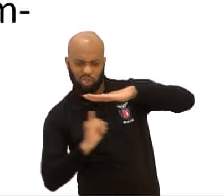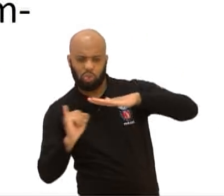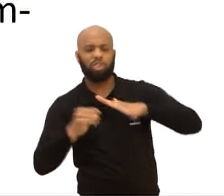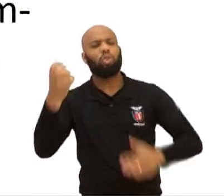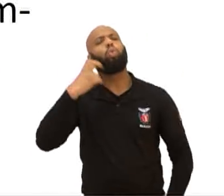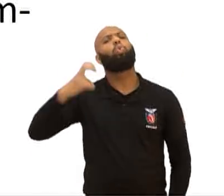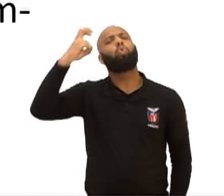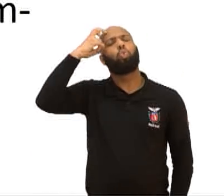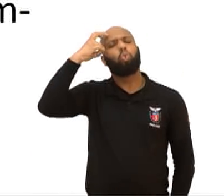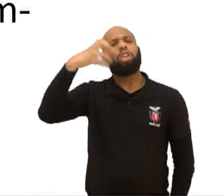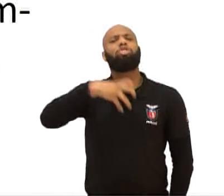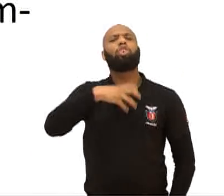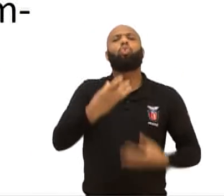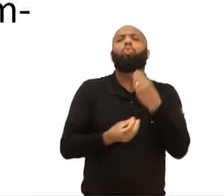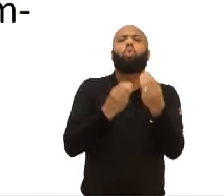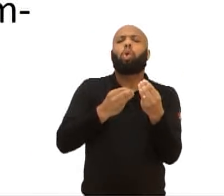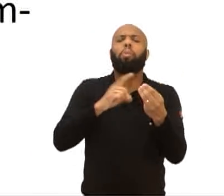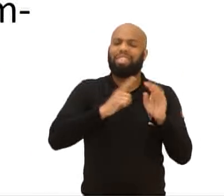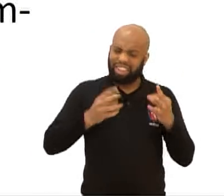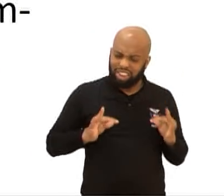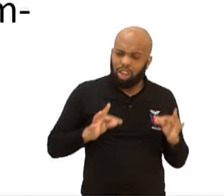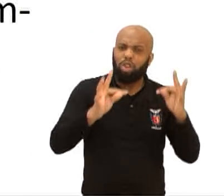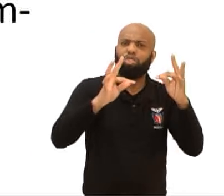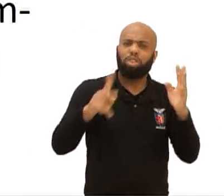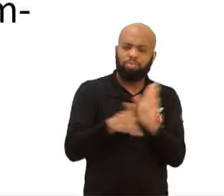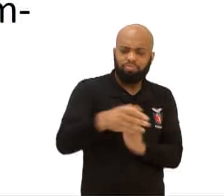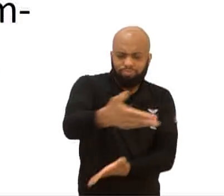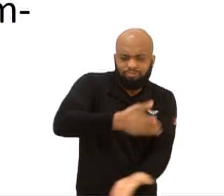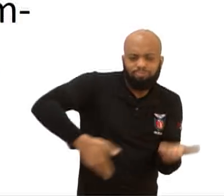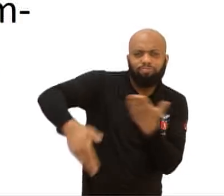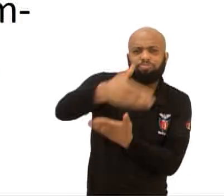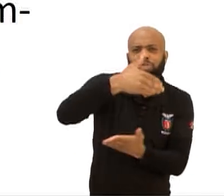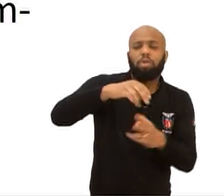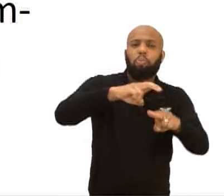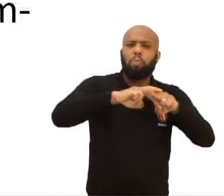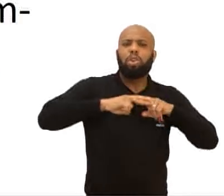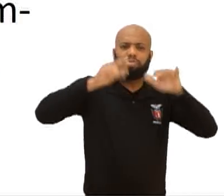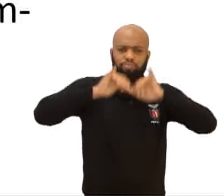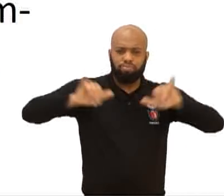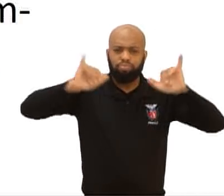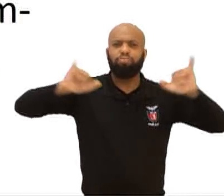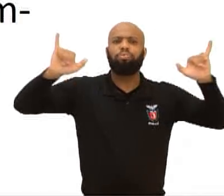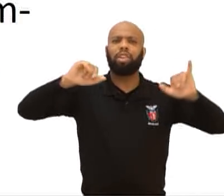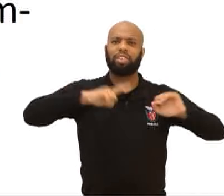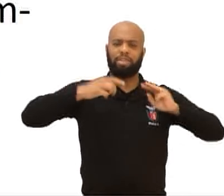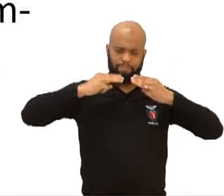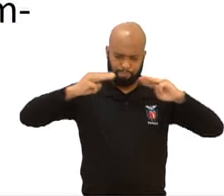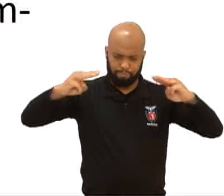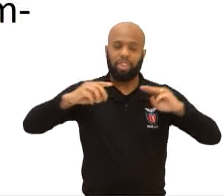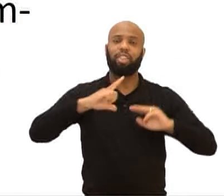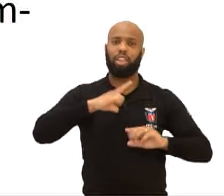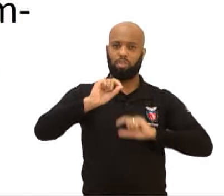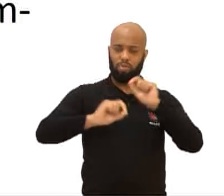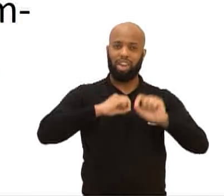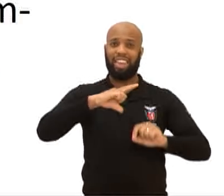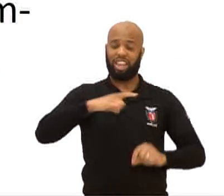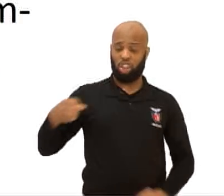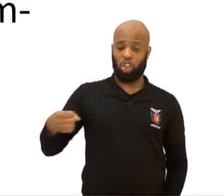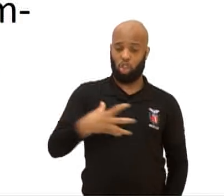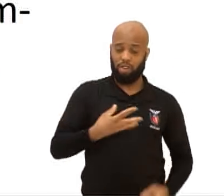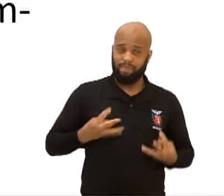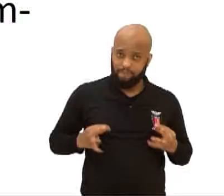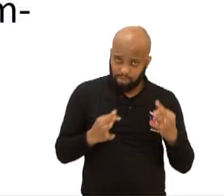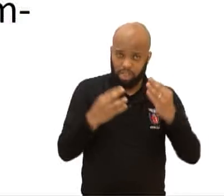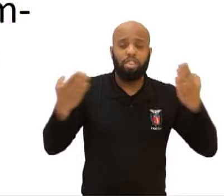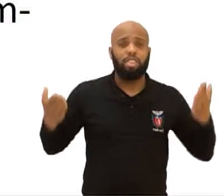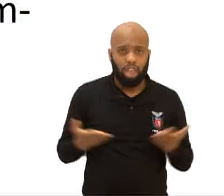da utilização de tecnologias midiáticas da publicidade, ou seja, com o desenvolvimento dessas novas tecnologias,